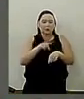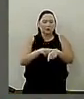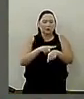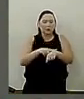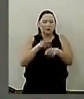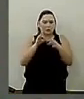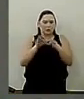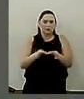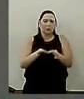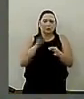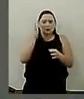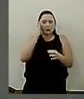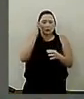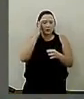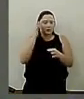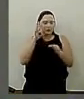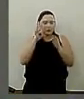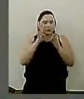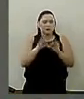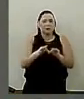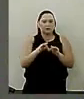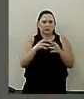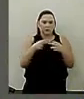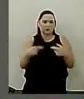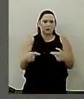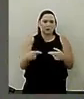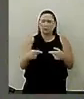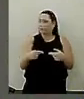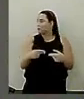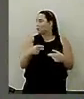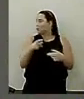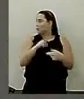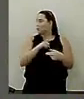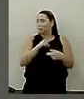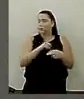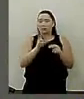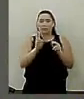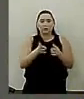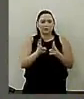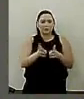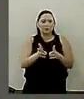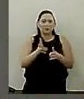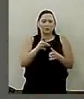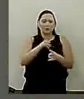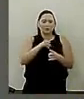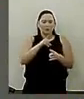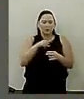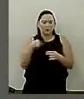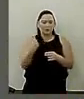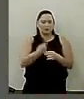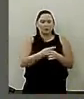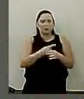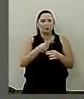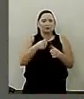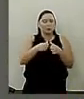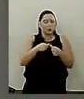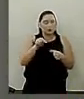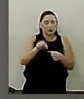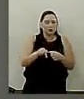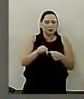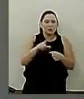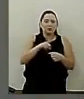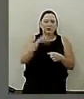Ele milimetriza as coisas de tal forma que a maioria de nós sentados aqui tem pelo menos